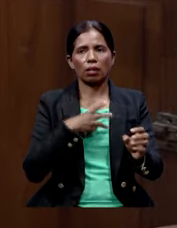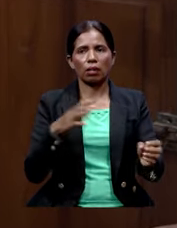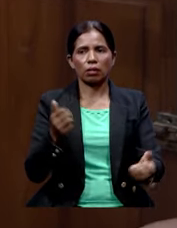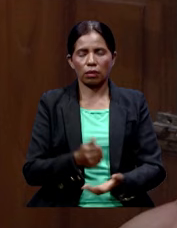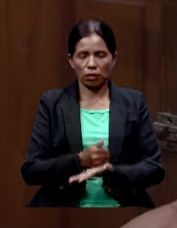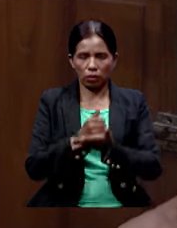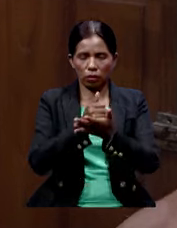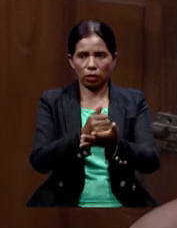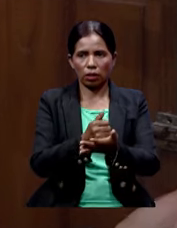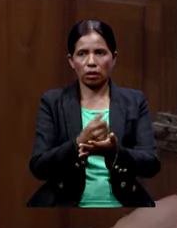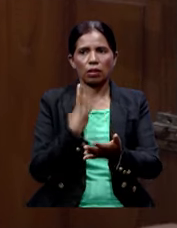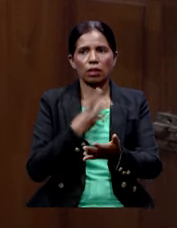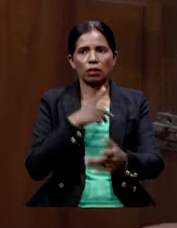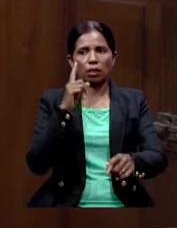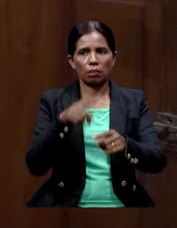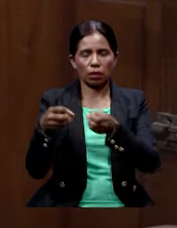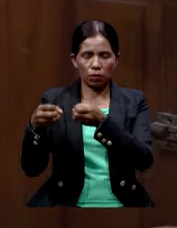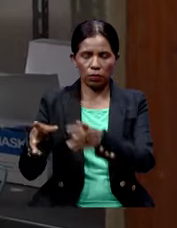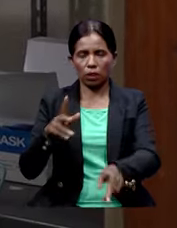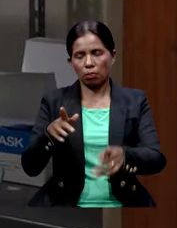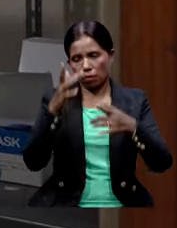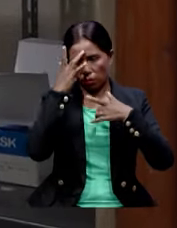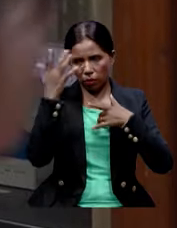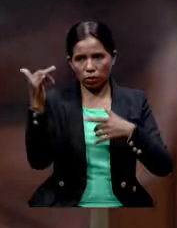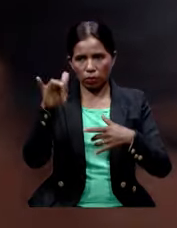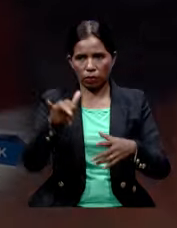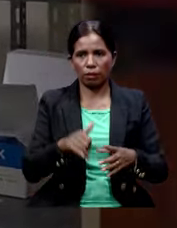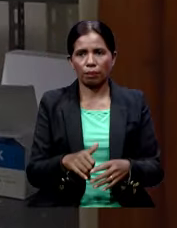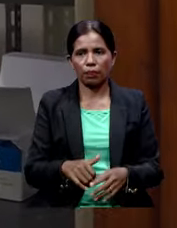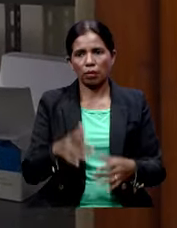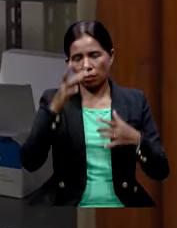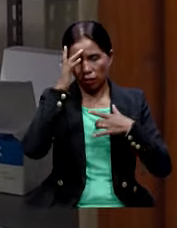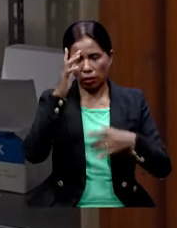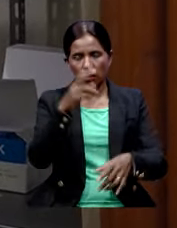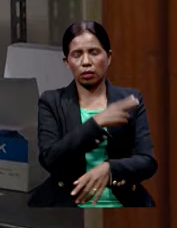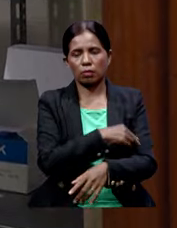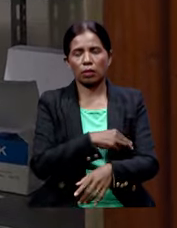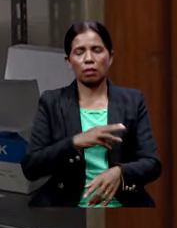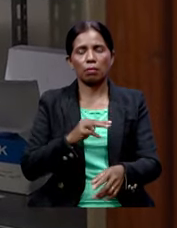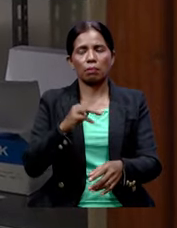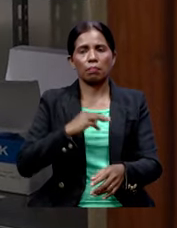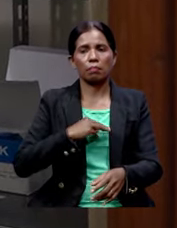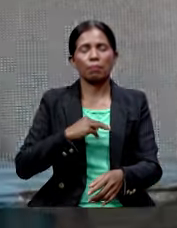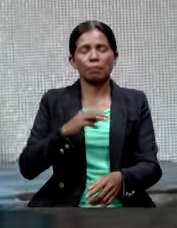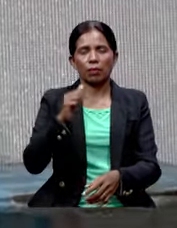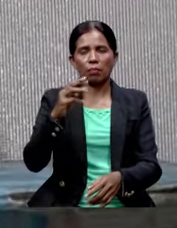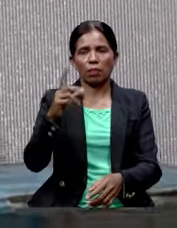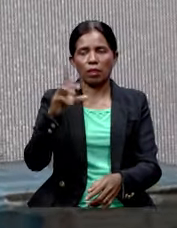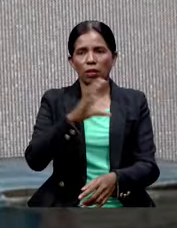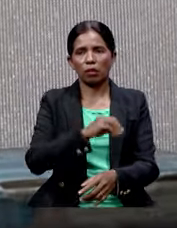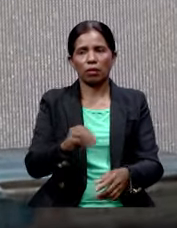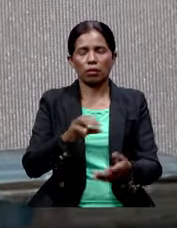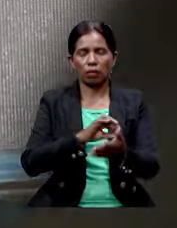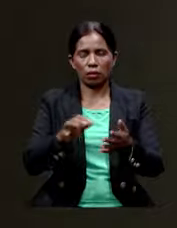malu atu nene ita la bele abandona paciente sira. Moras nebe posto saúde maloa resisto às lima canesan ispa